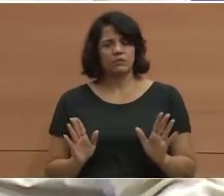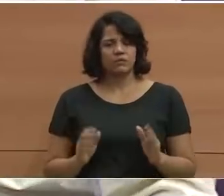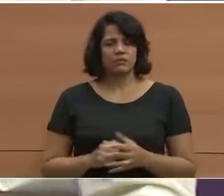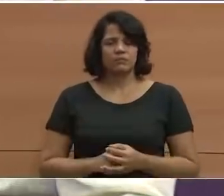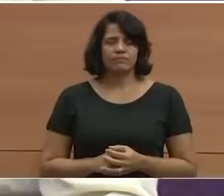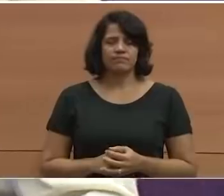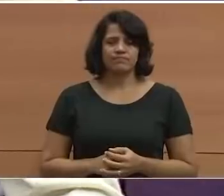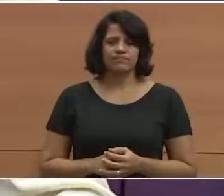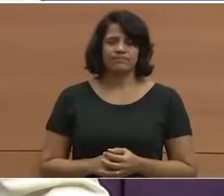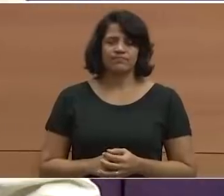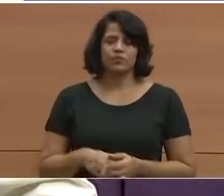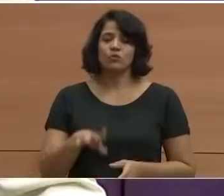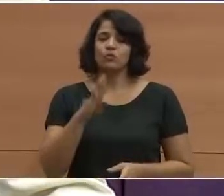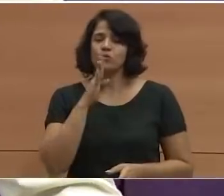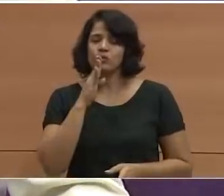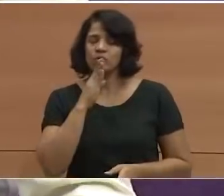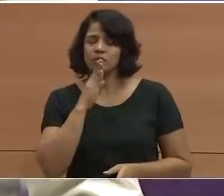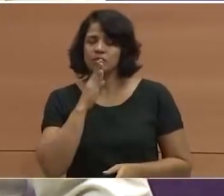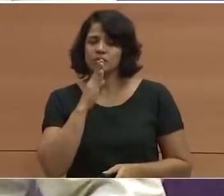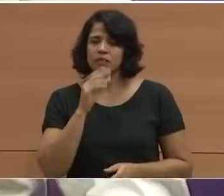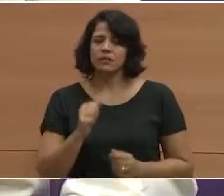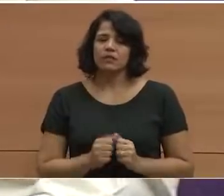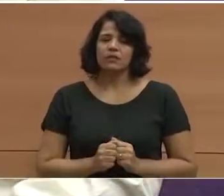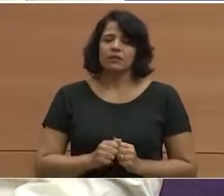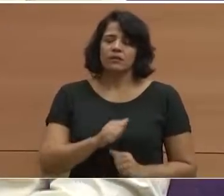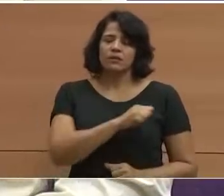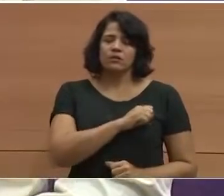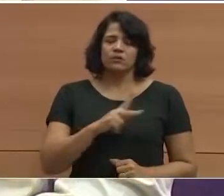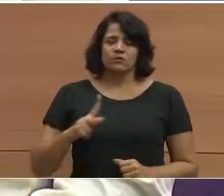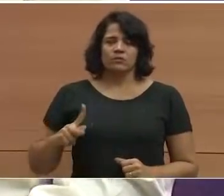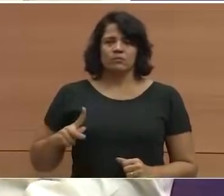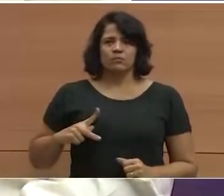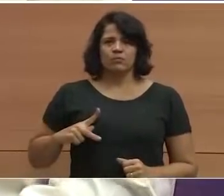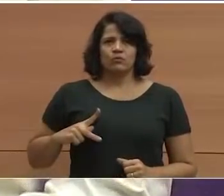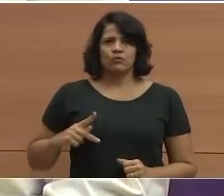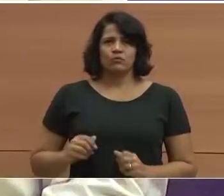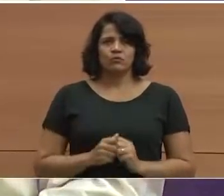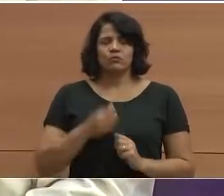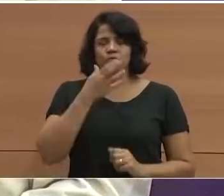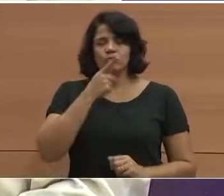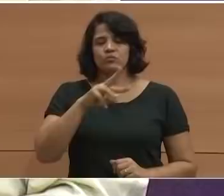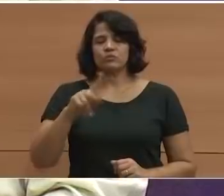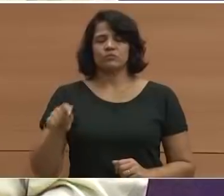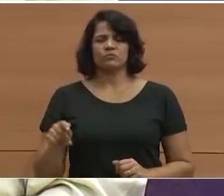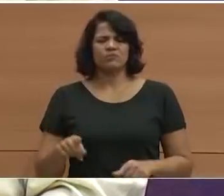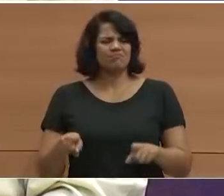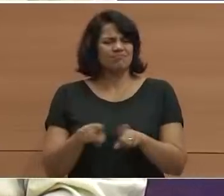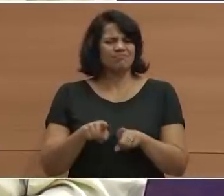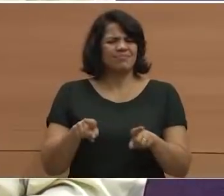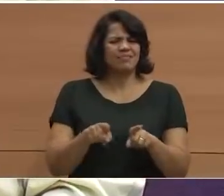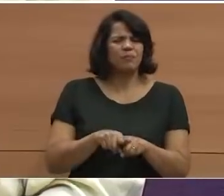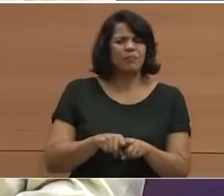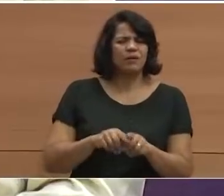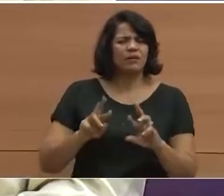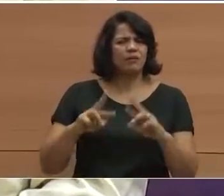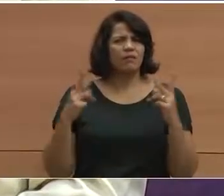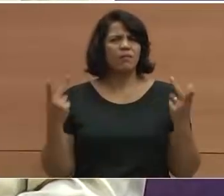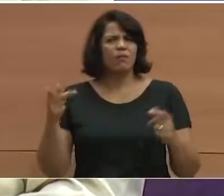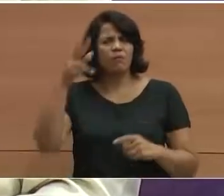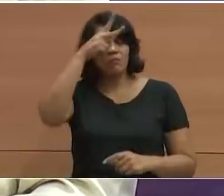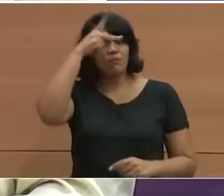chegou ao conhecimento dos apóstolos e dos irmãos que estavam na Judeia, que também os gentios haviam recebido a palavra de